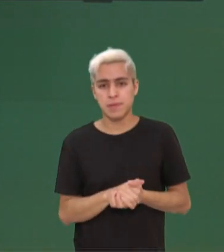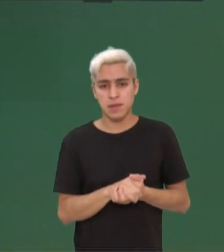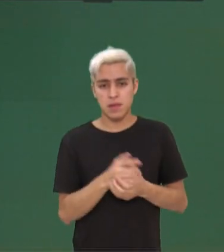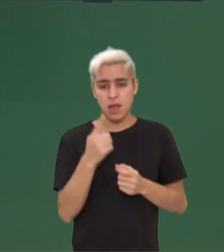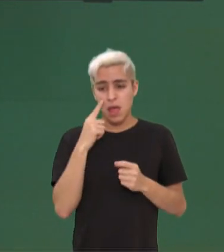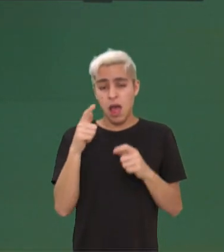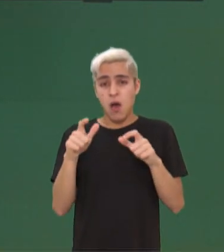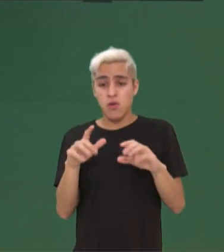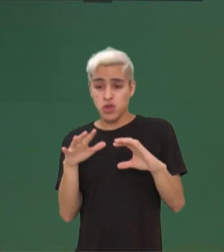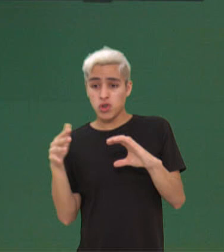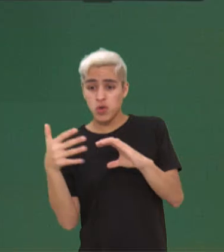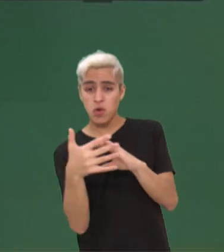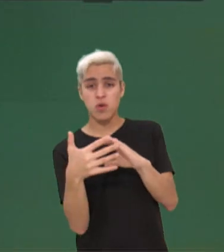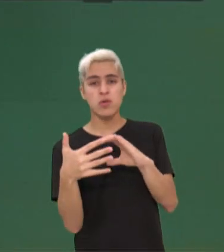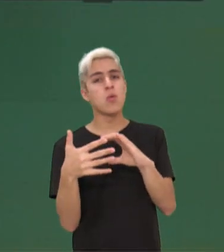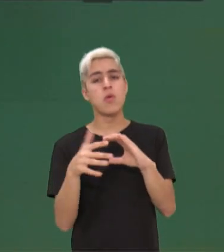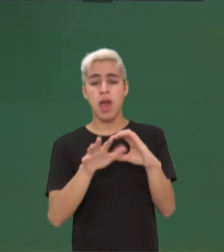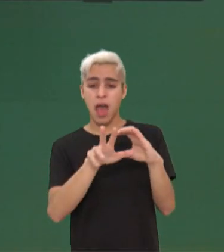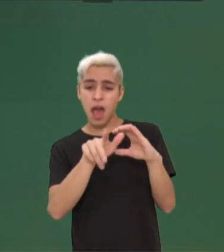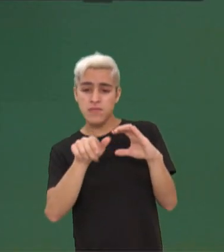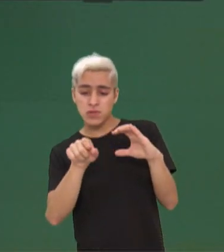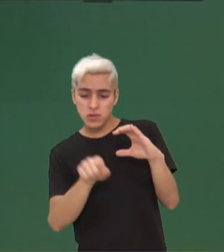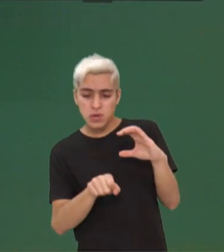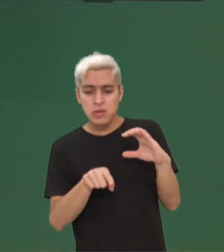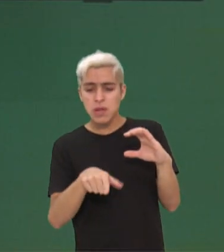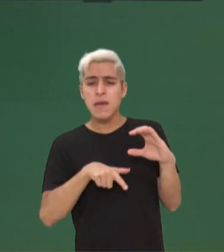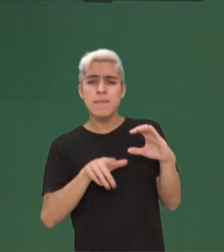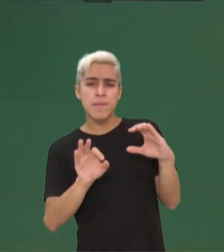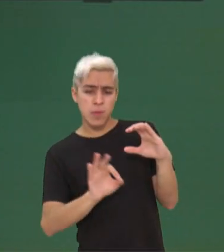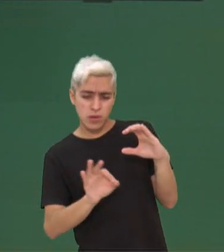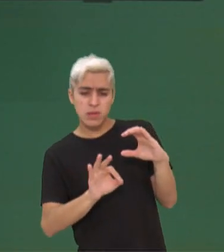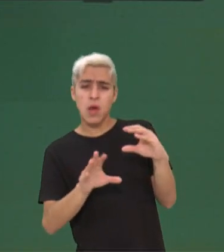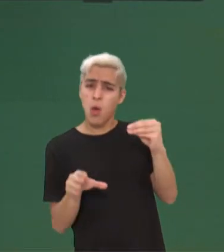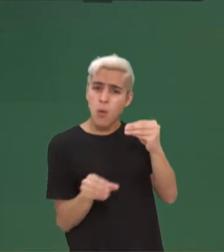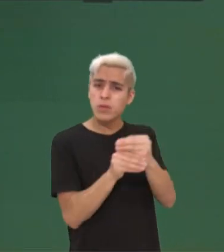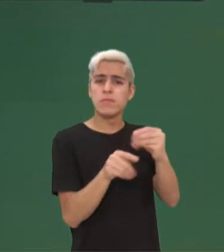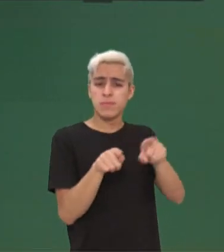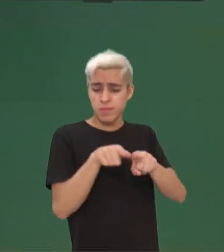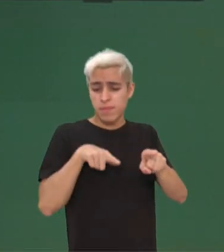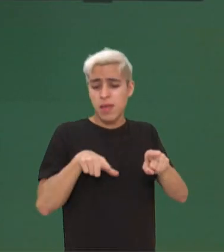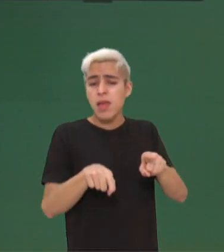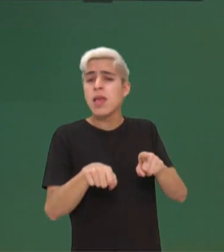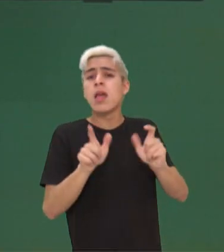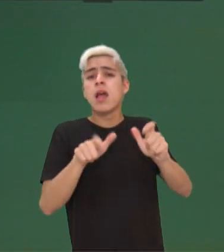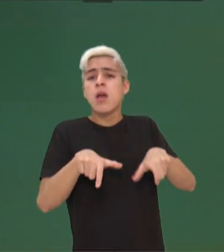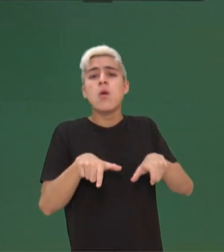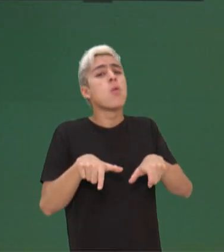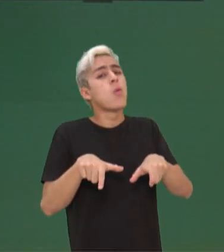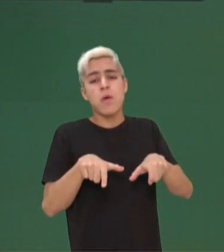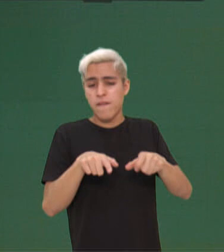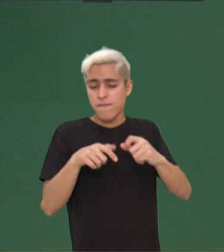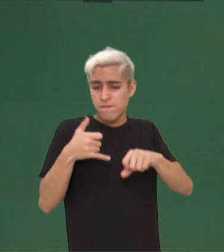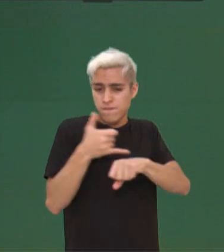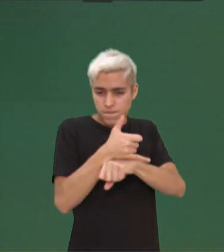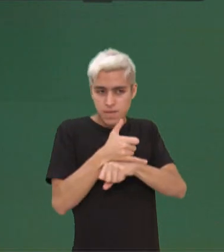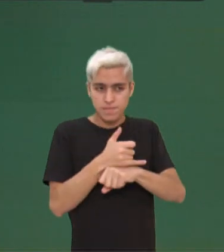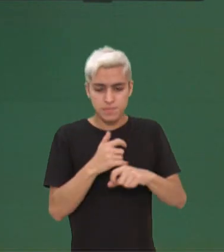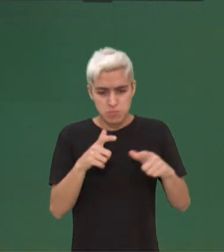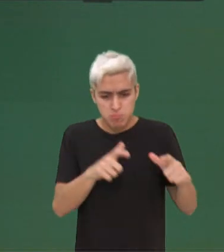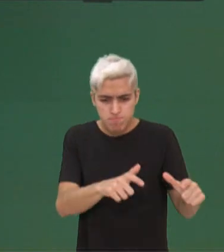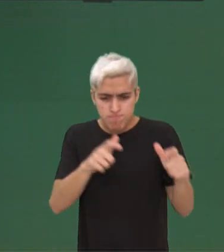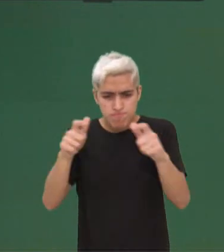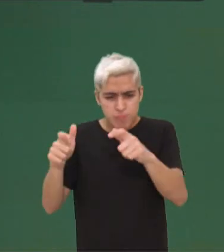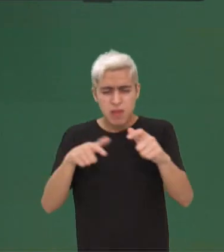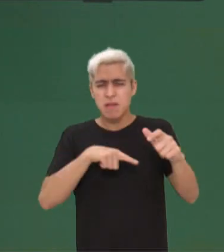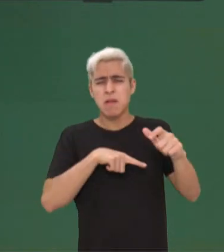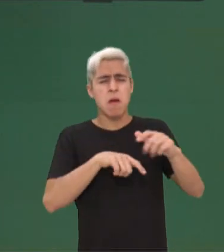continente africano a África do Sul com uma parcela de contribuição ali, certo? Essas reservas aqui são em